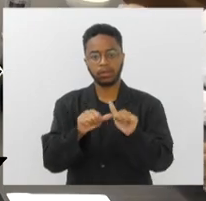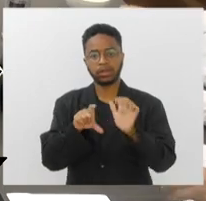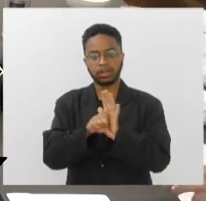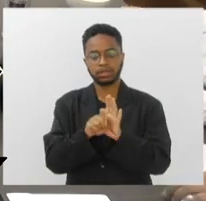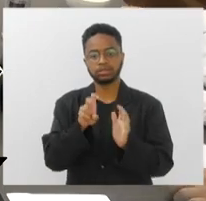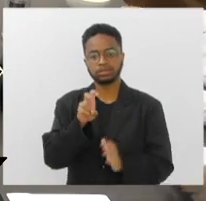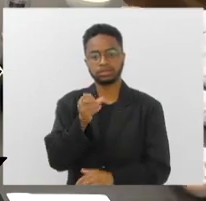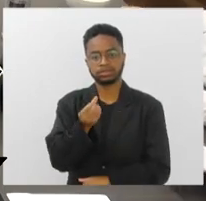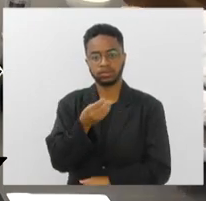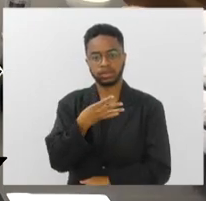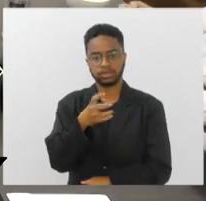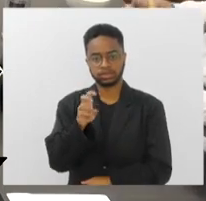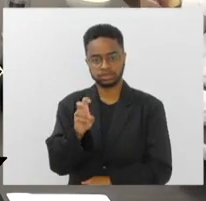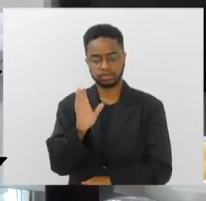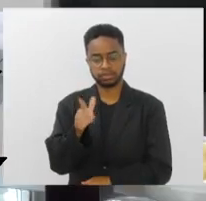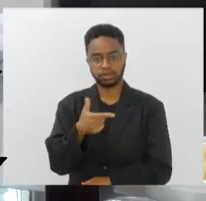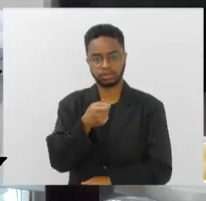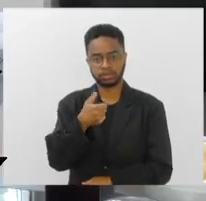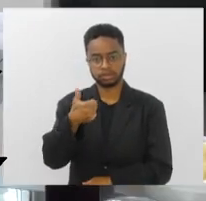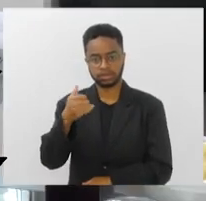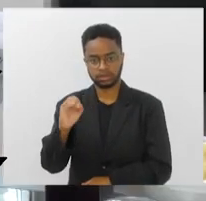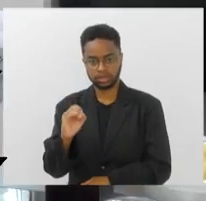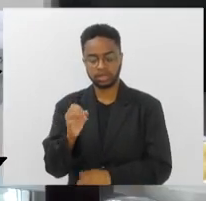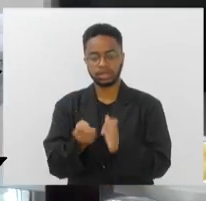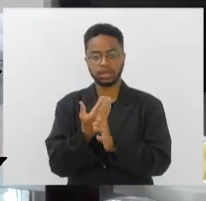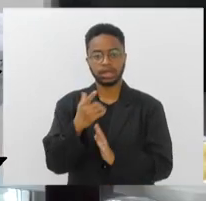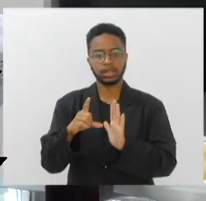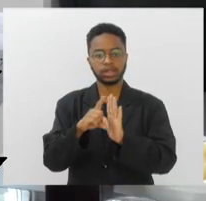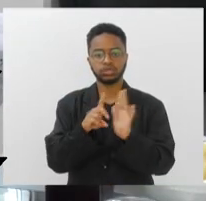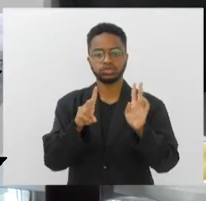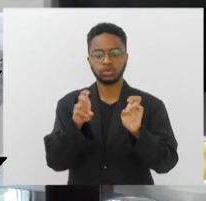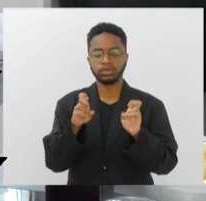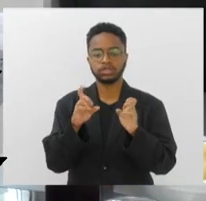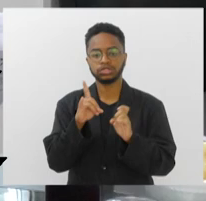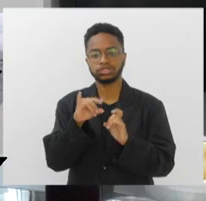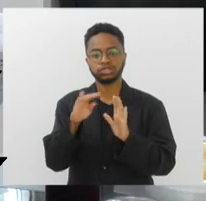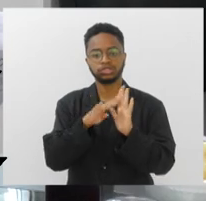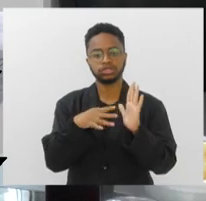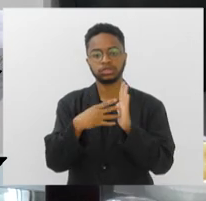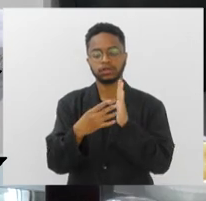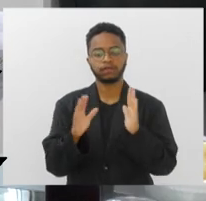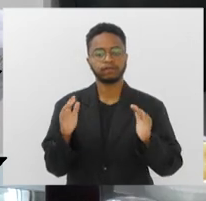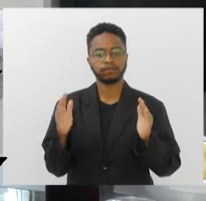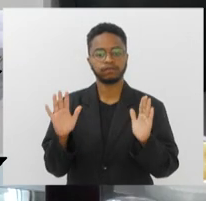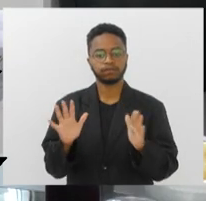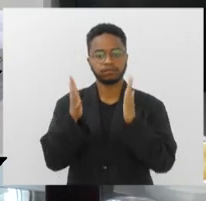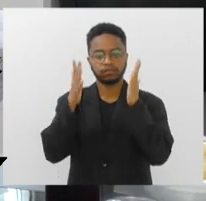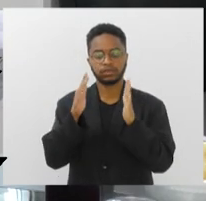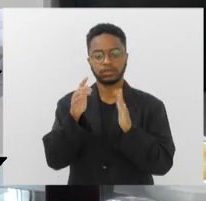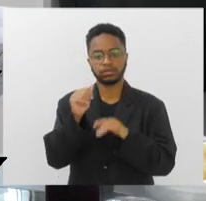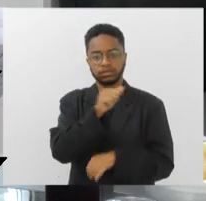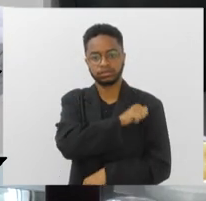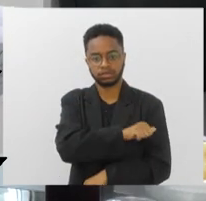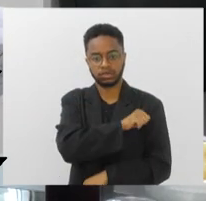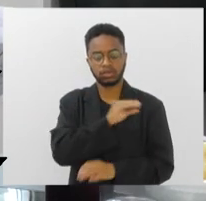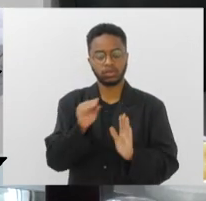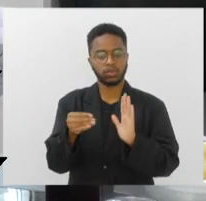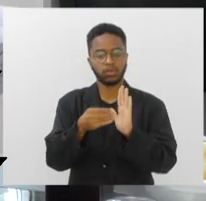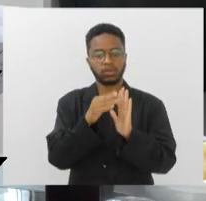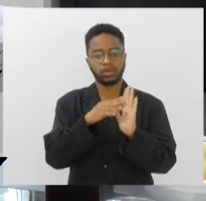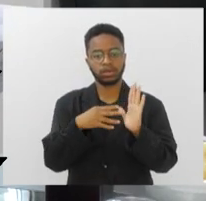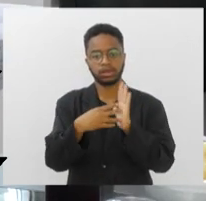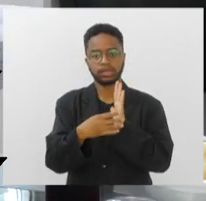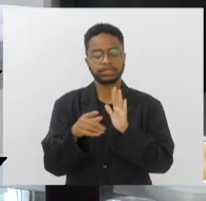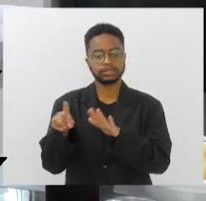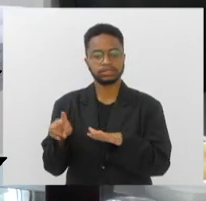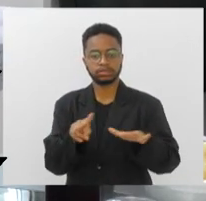6 de janeiro de 2010, que consolida a legislação relativa às datas comemorativas no Estado do Rio de Janeiro, para incluir no calendário oficial do Estado do Rio de Janeiro a